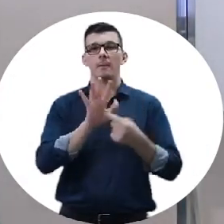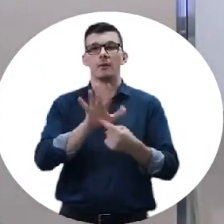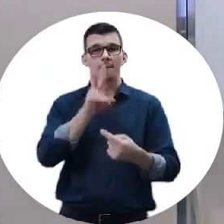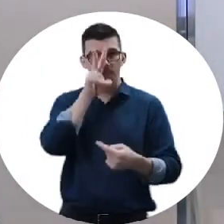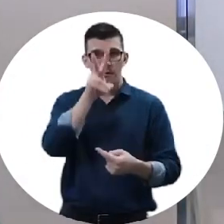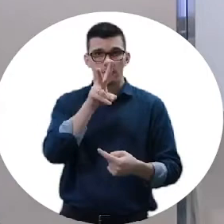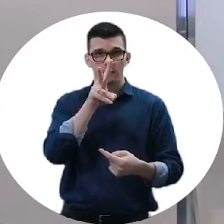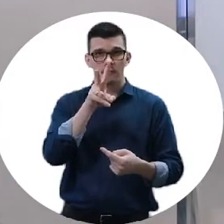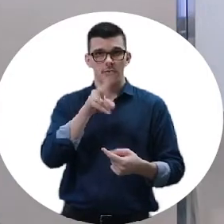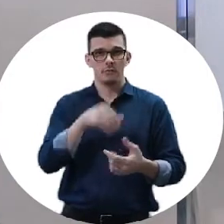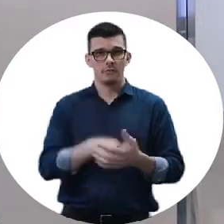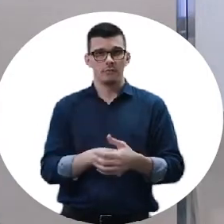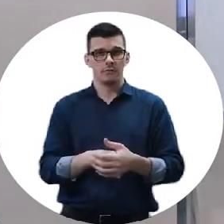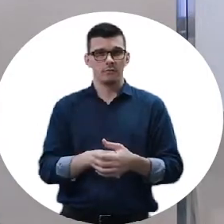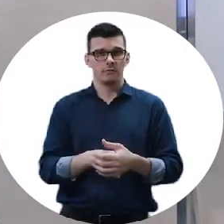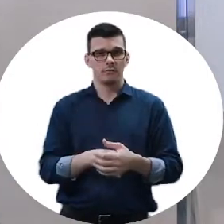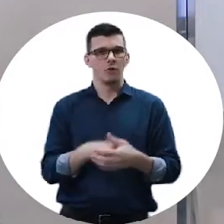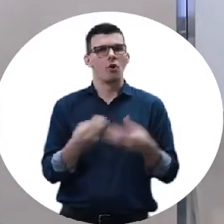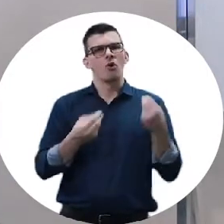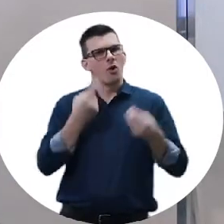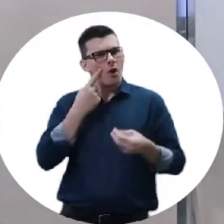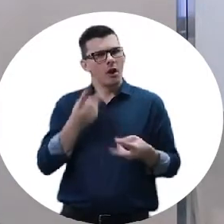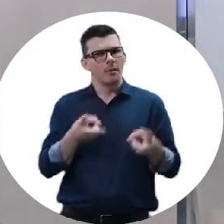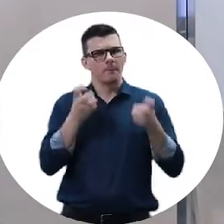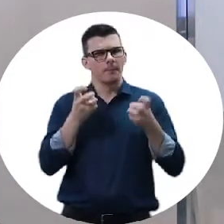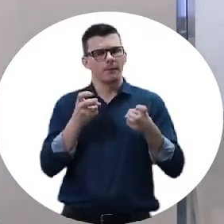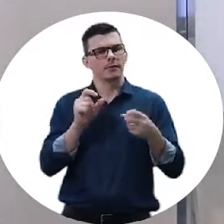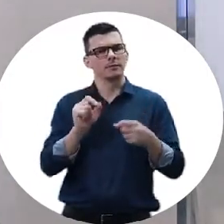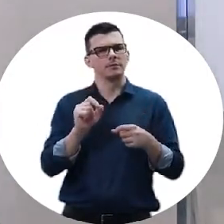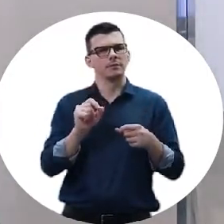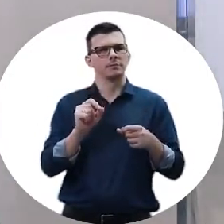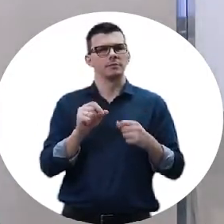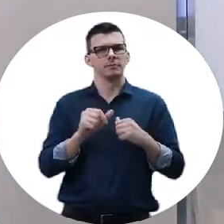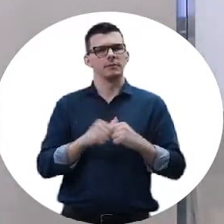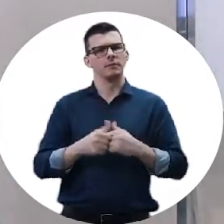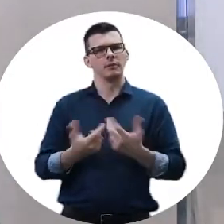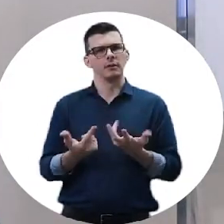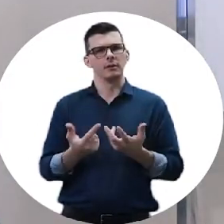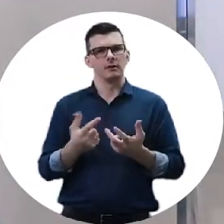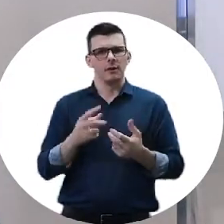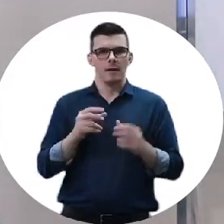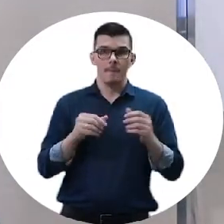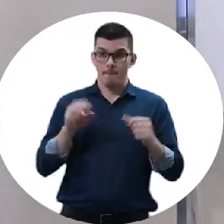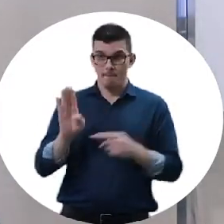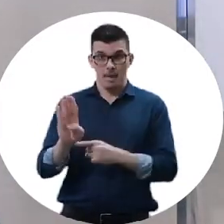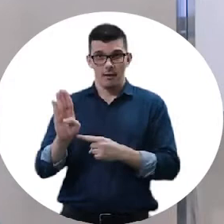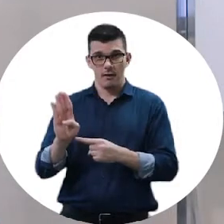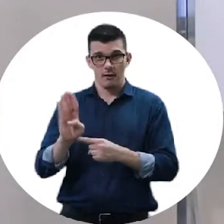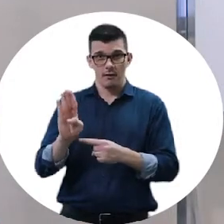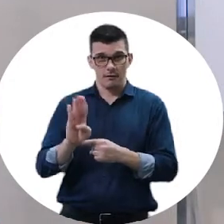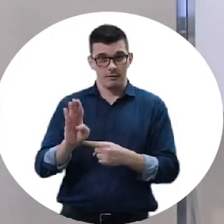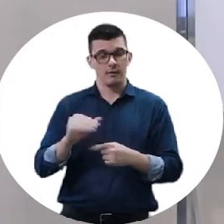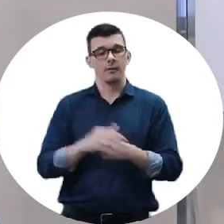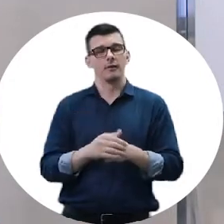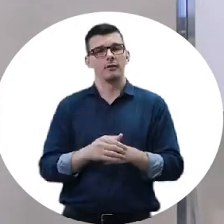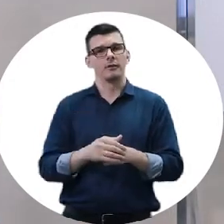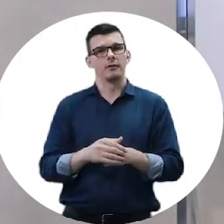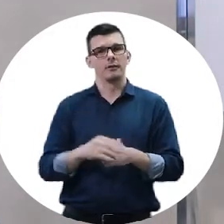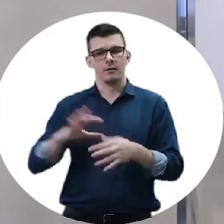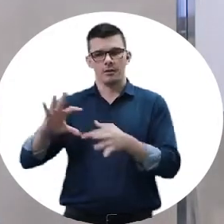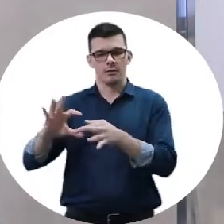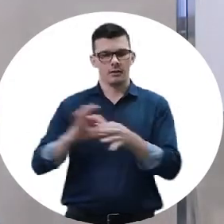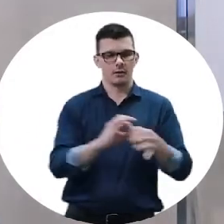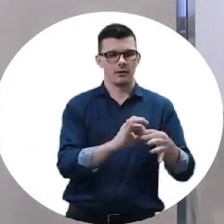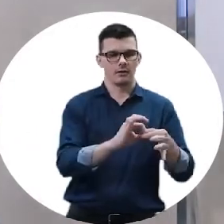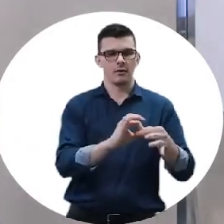forças. Como que eu represento as forças aqui? Vamos pensar comigo aqui de um jeito simples. Eu estou fazendo uma força aqui, do bloco B. O bloco B está ligado